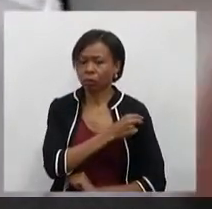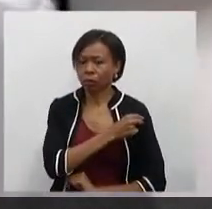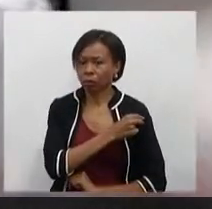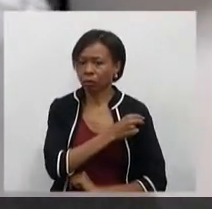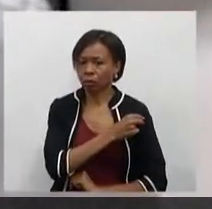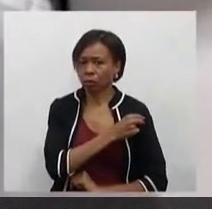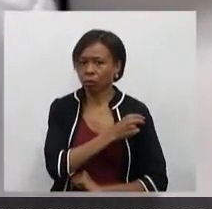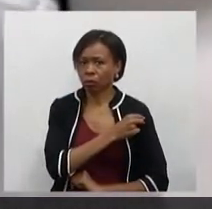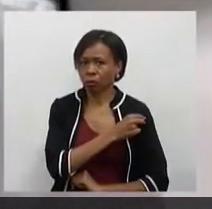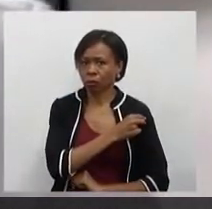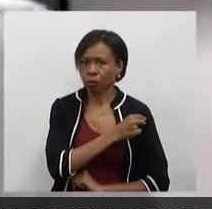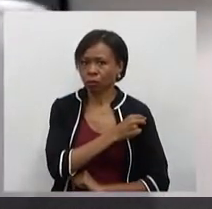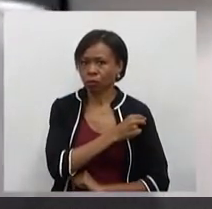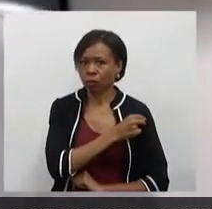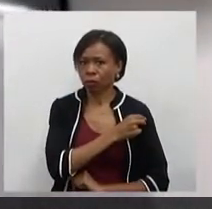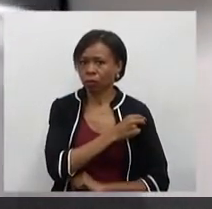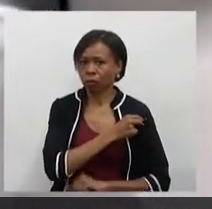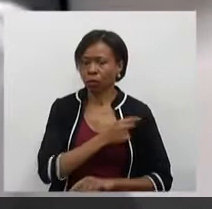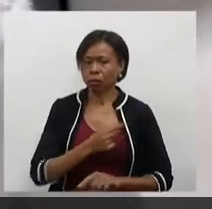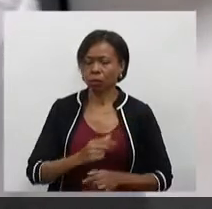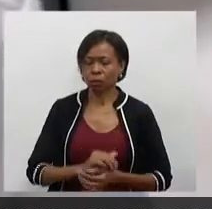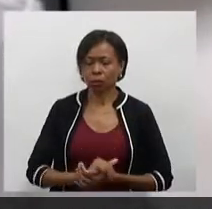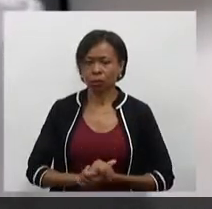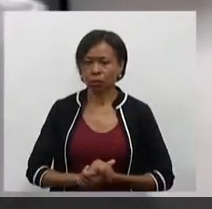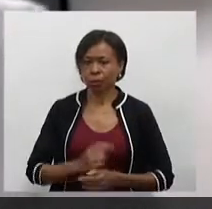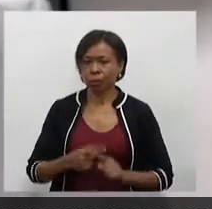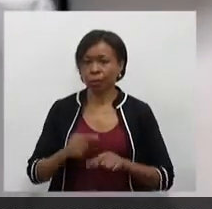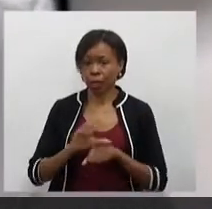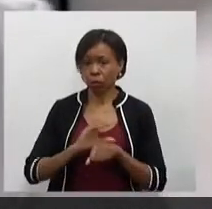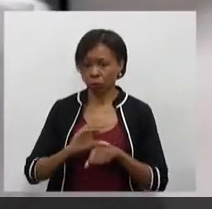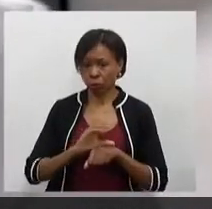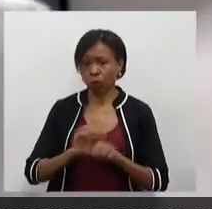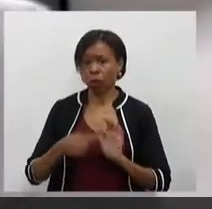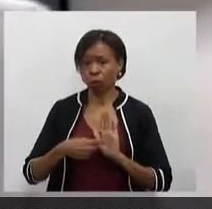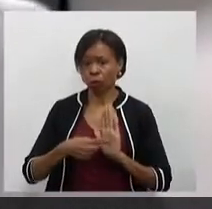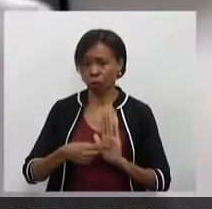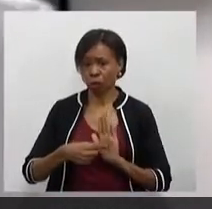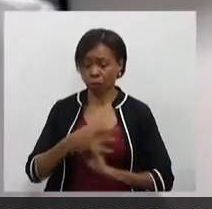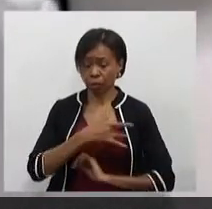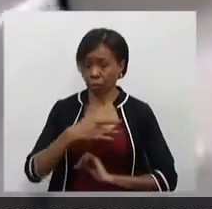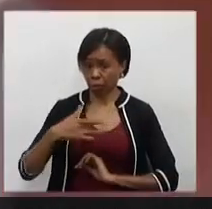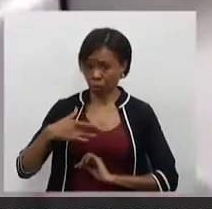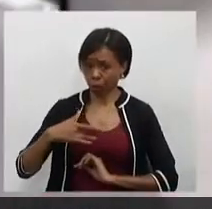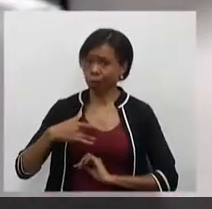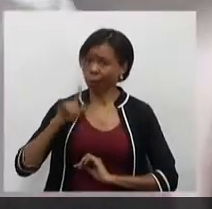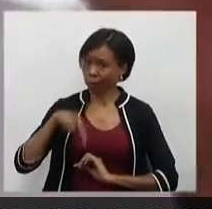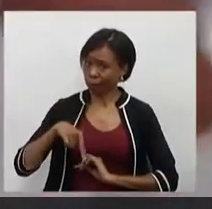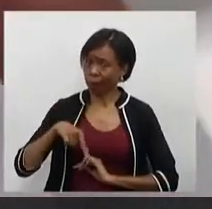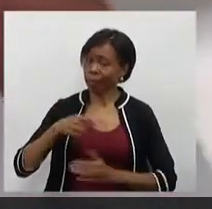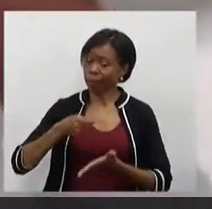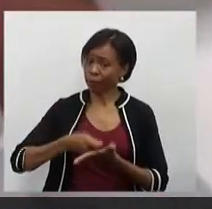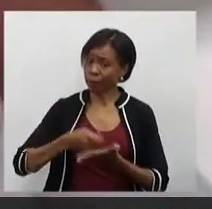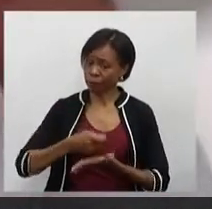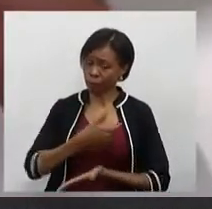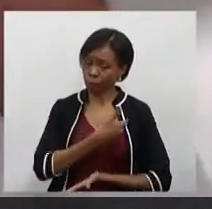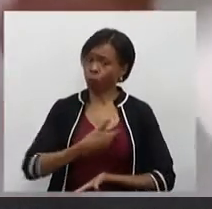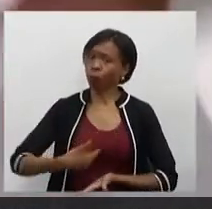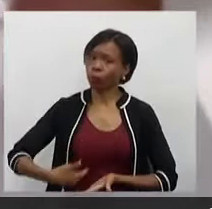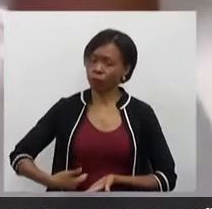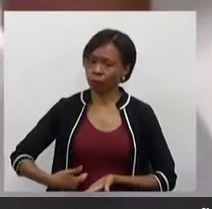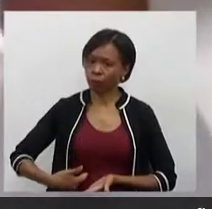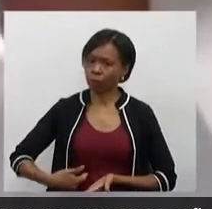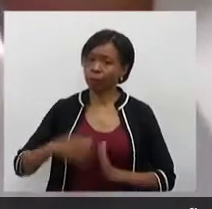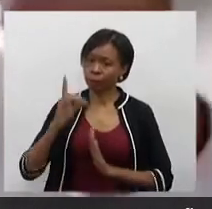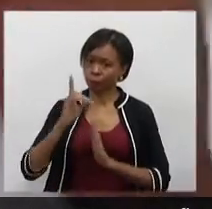é absolutamente clara ao determinar que a saúde é um direito de todos e um dever do Estado. Bom, para a gente não me estender mais, já me sinto contemplado em